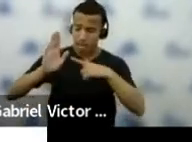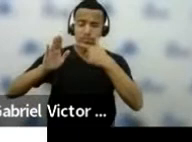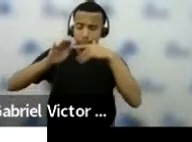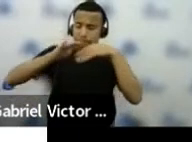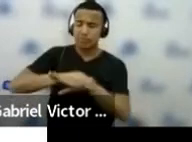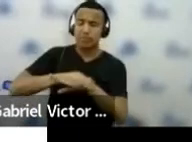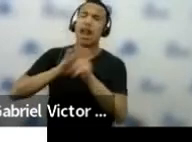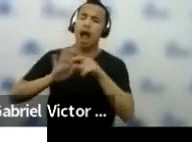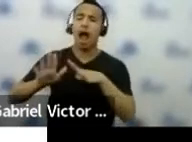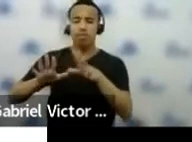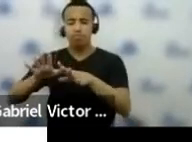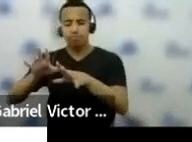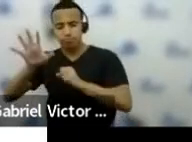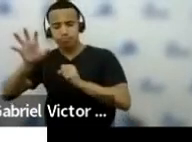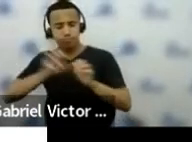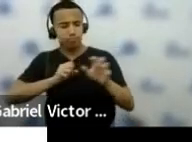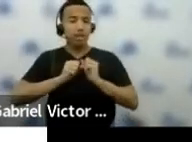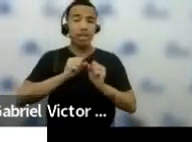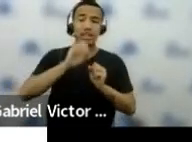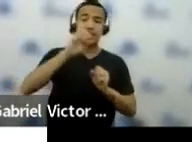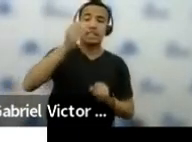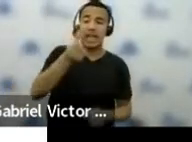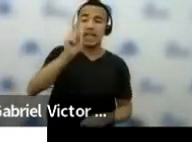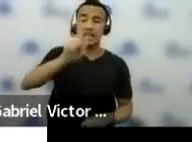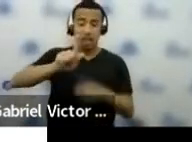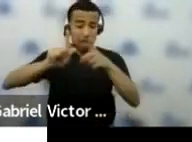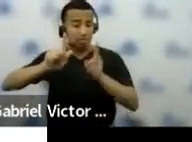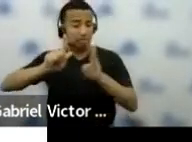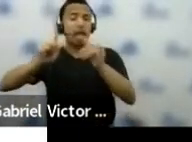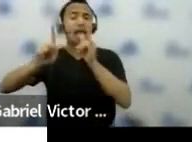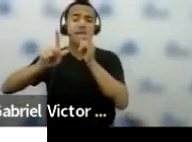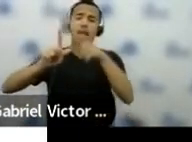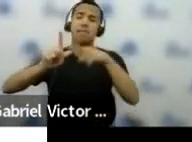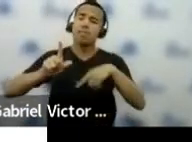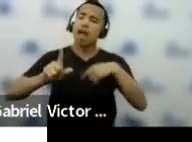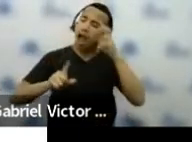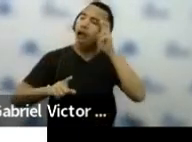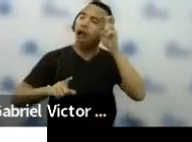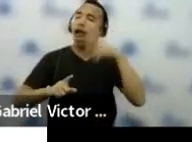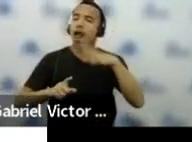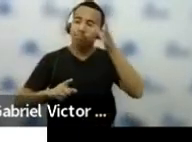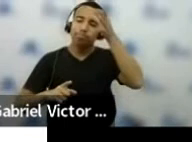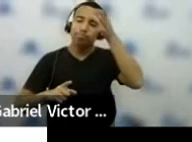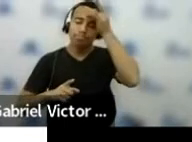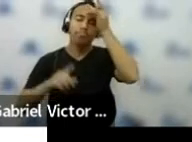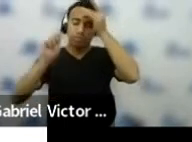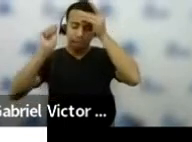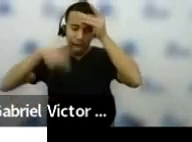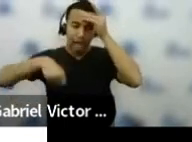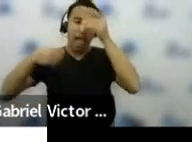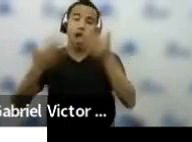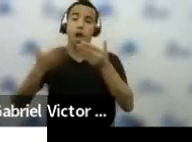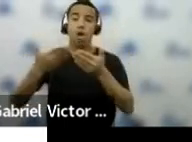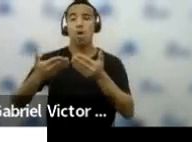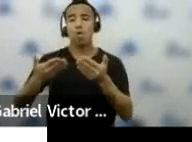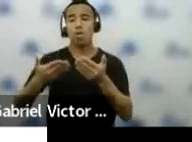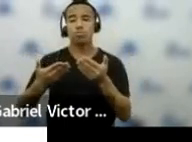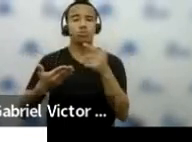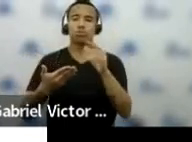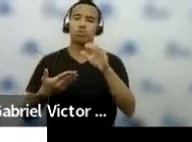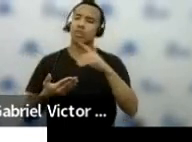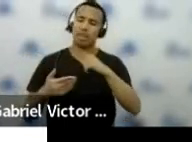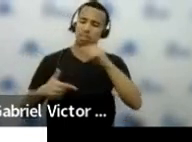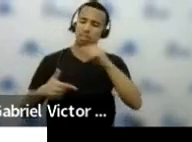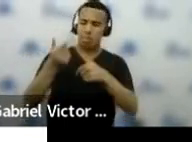desenvolver competências. O 6G é sempre um exemplo que fica mais fácil de entender. Hoje você não tem ICTs trabalhando com 6G,